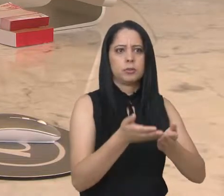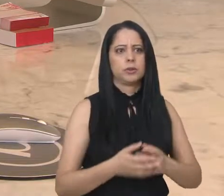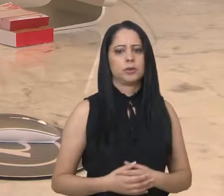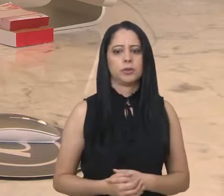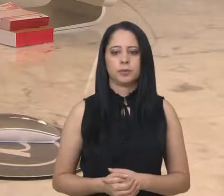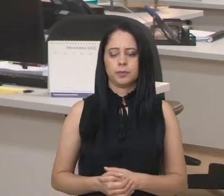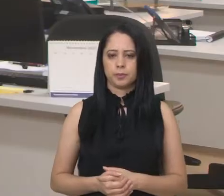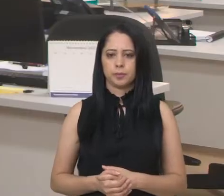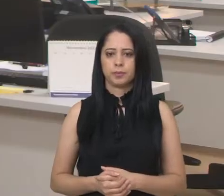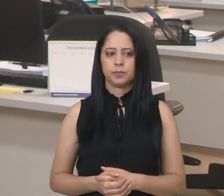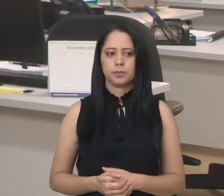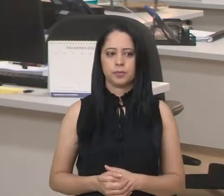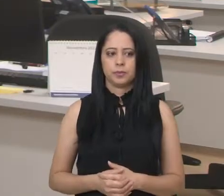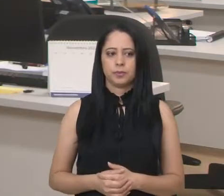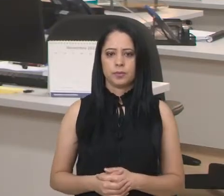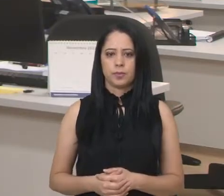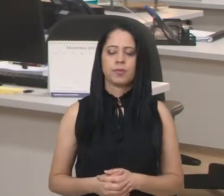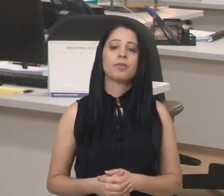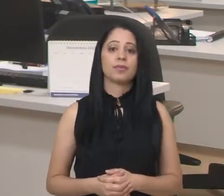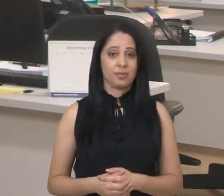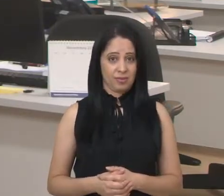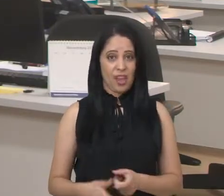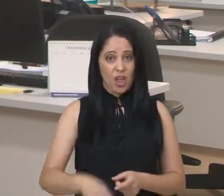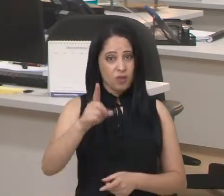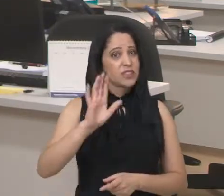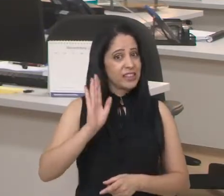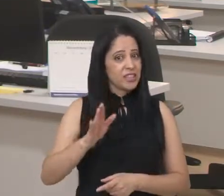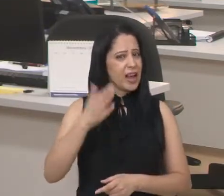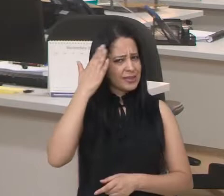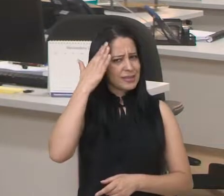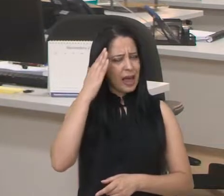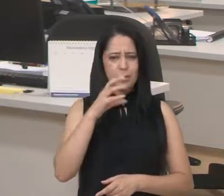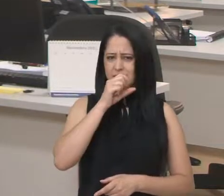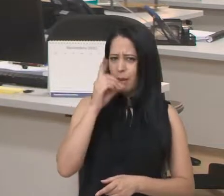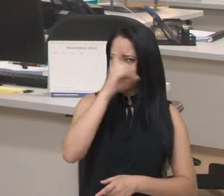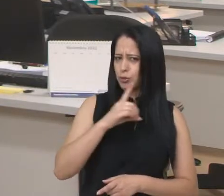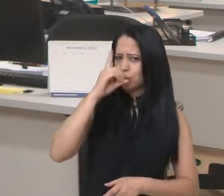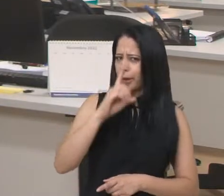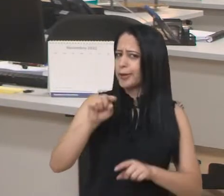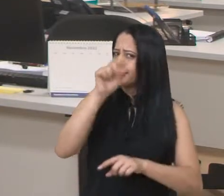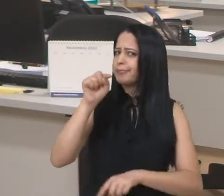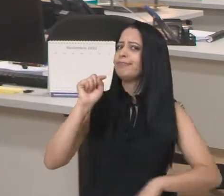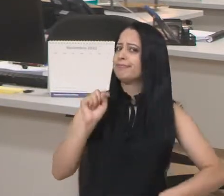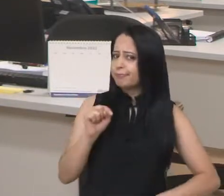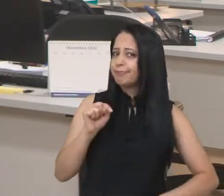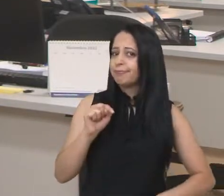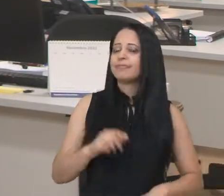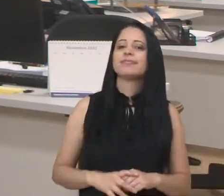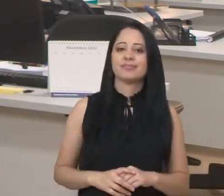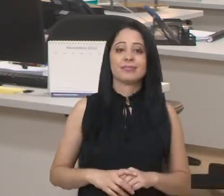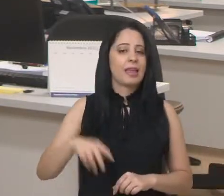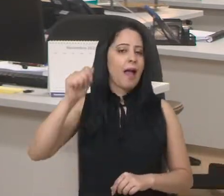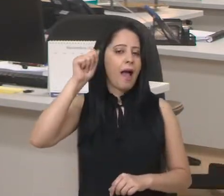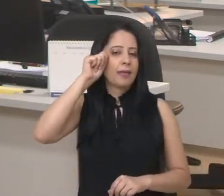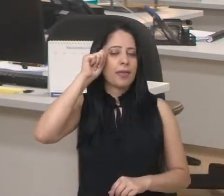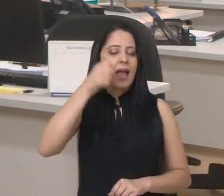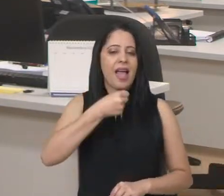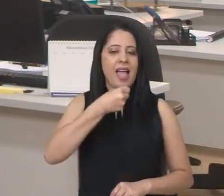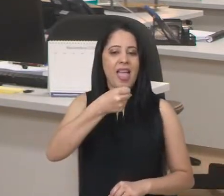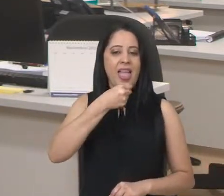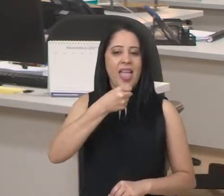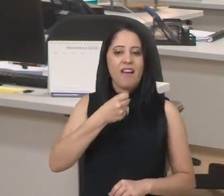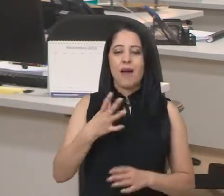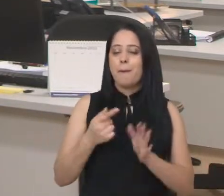gente tem hoje. Chegou a hora da gente falar de coisa boa. Você já tem programação para o final de semana? Adriane Alves, a repórter